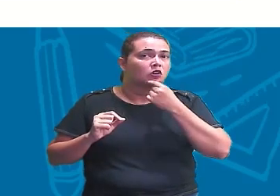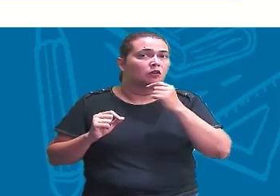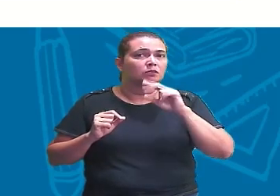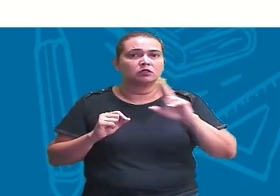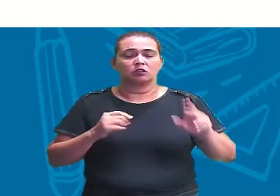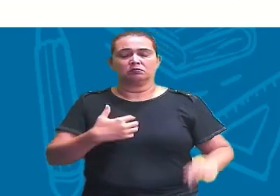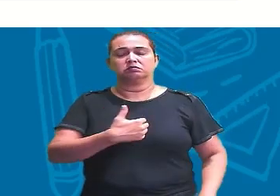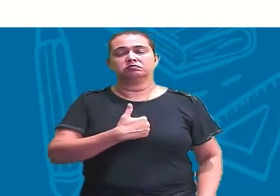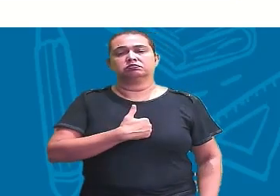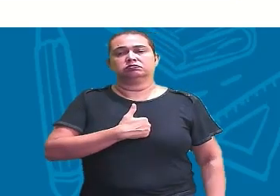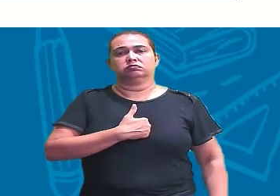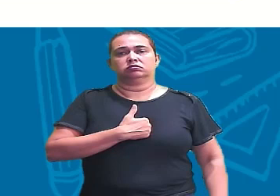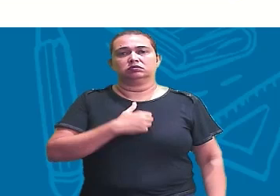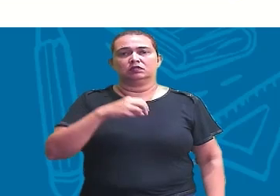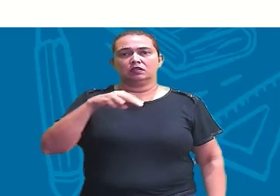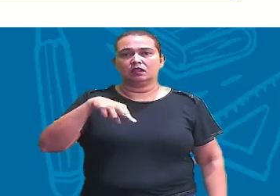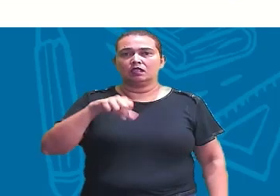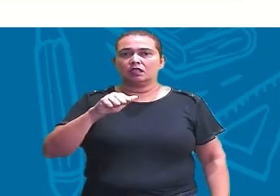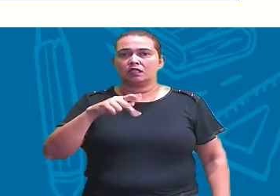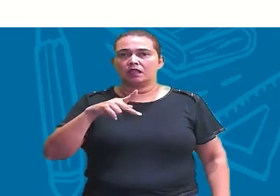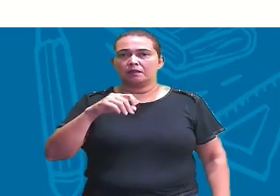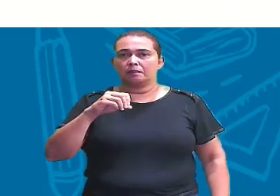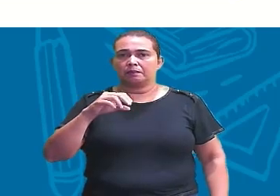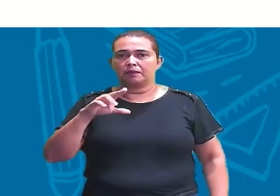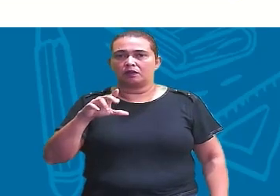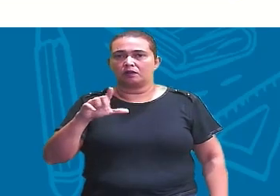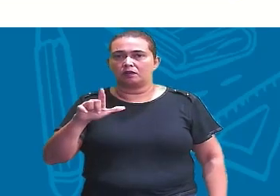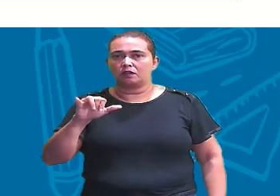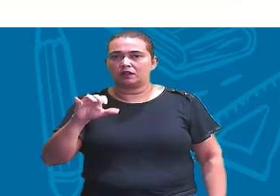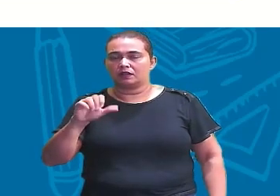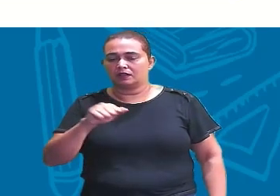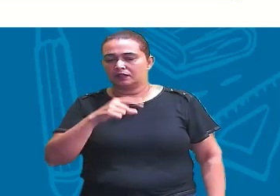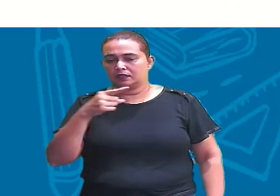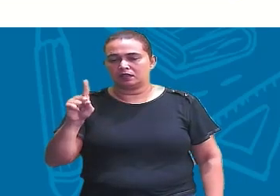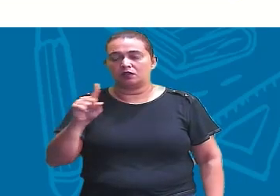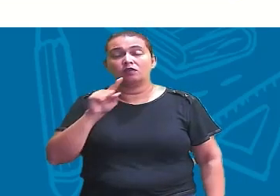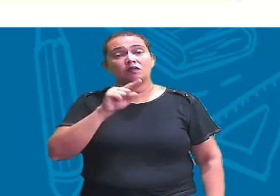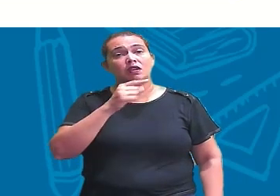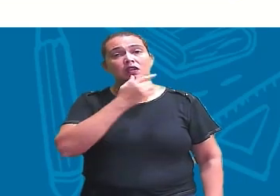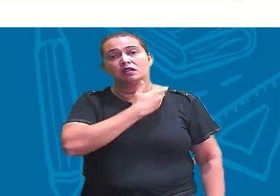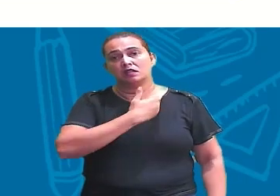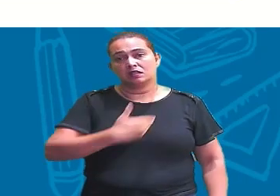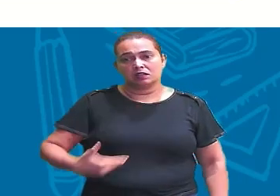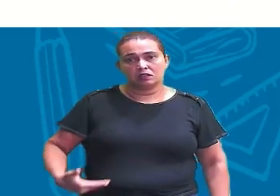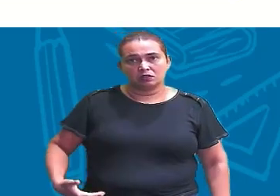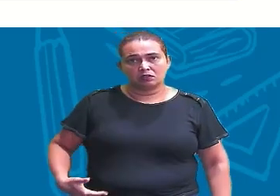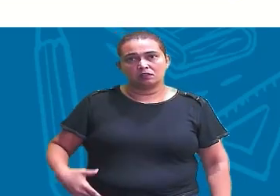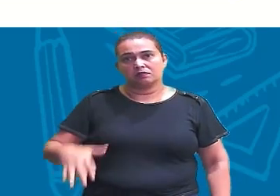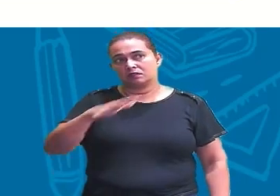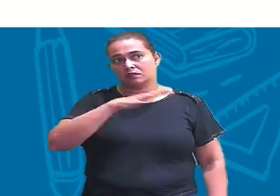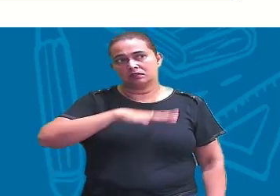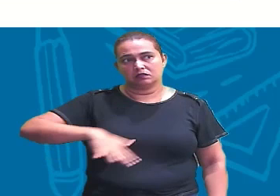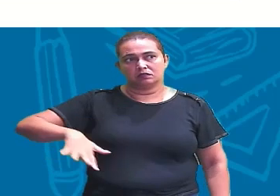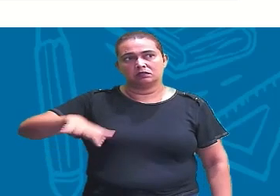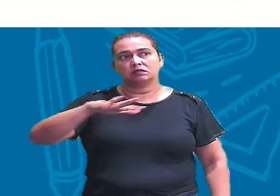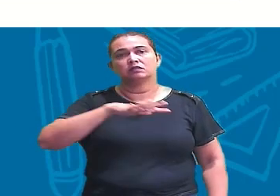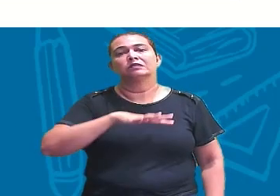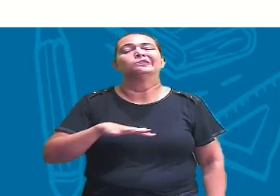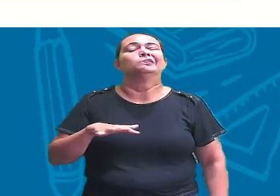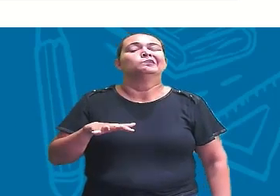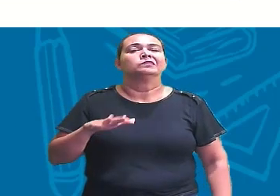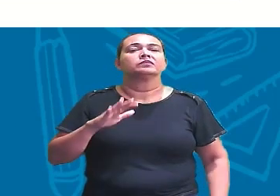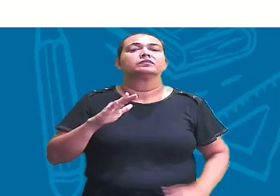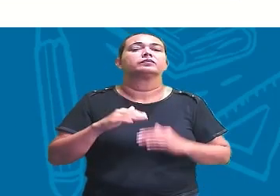né? Que nesse momento vai se transformar no grande governante da França e num futuro bem próximo, daqui a poucos anos depois